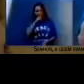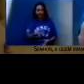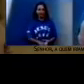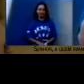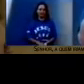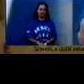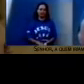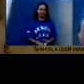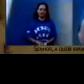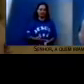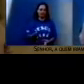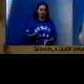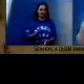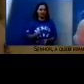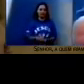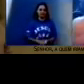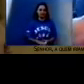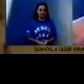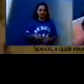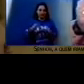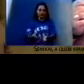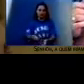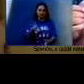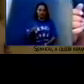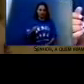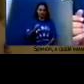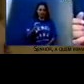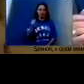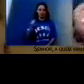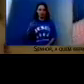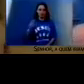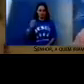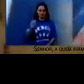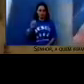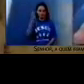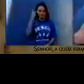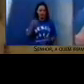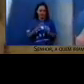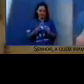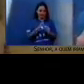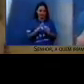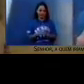AMEM, Associação das Moças Encalhadas mesmo.